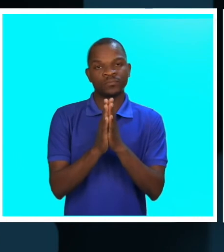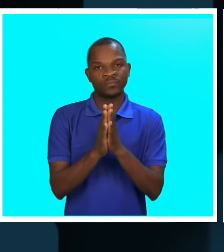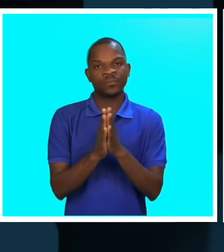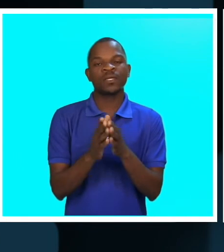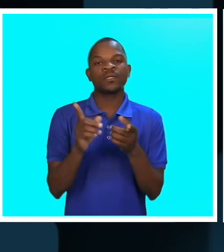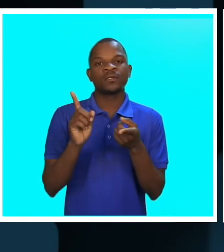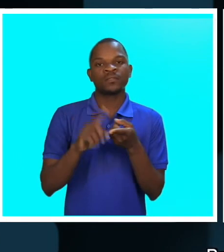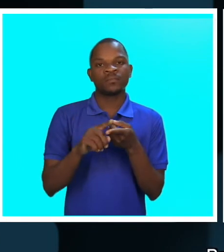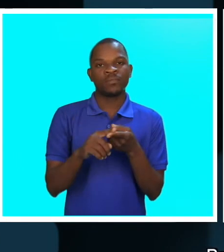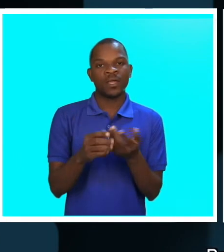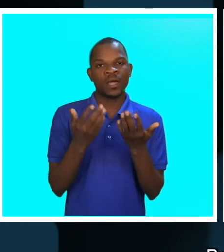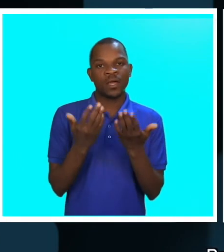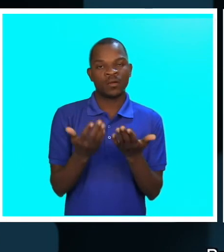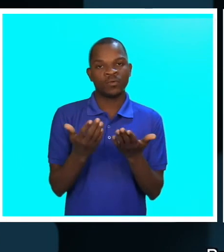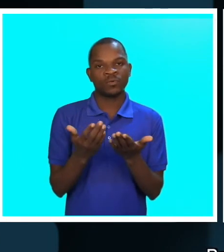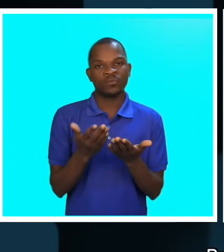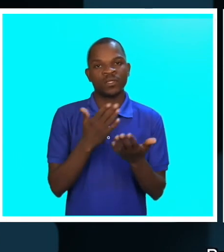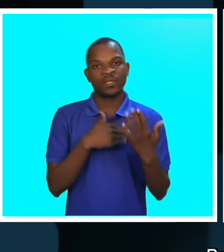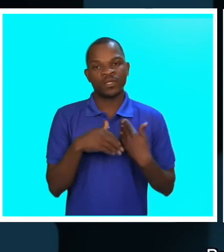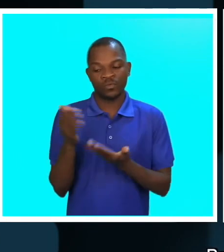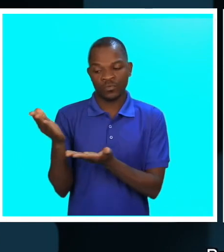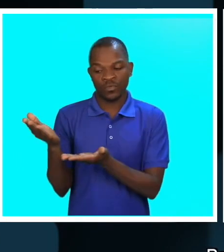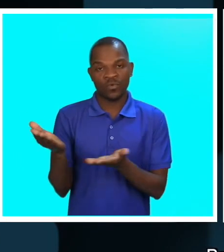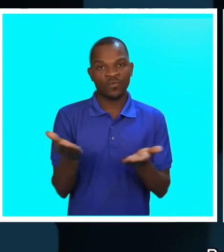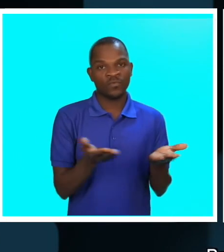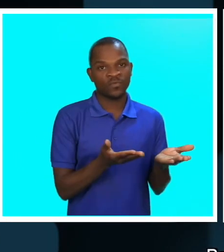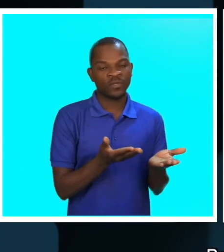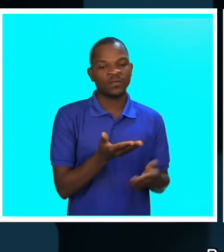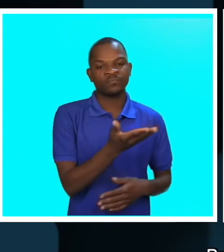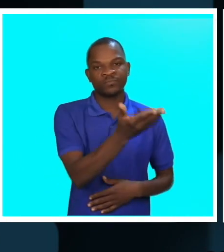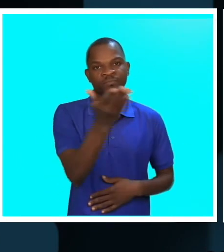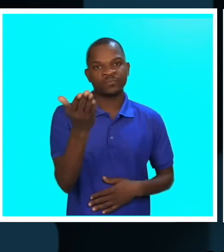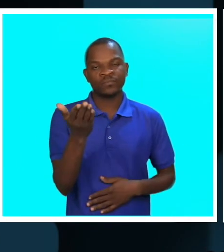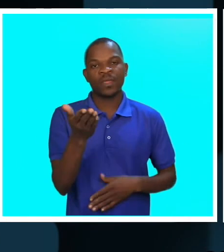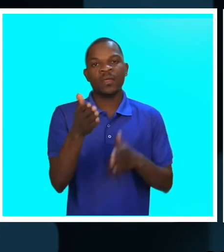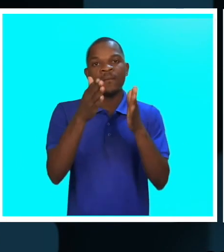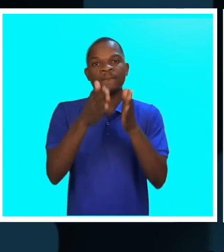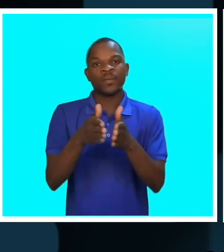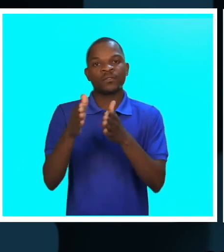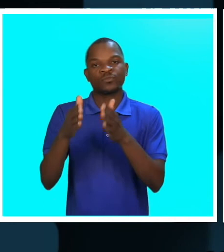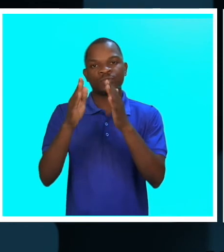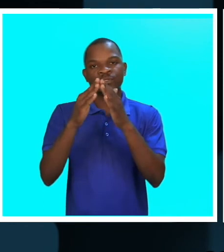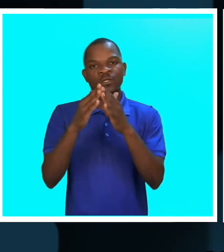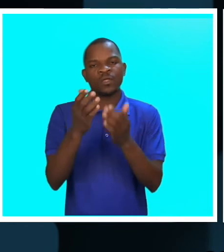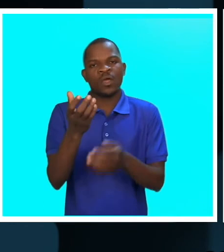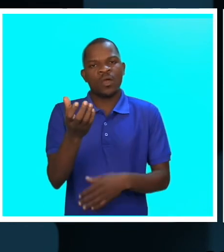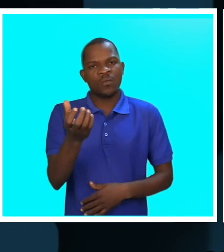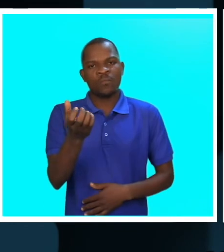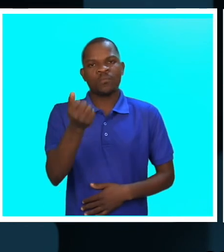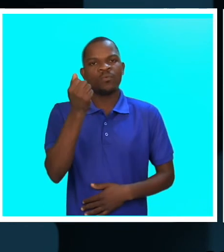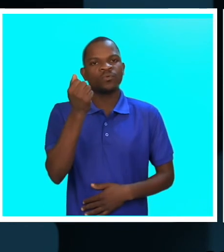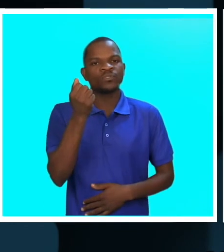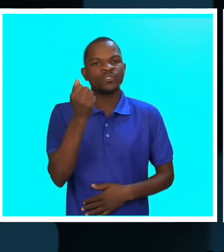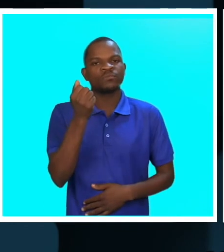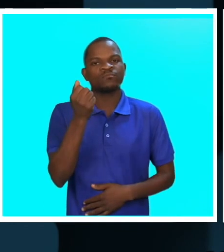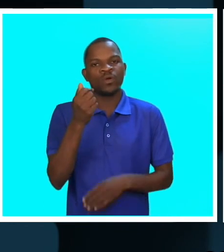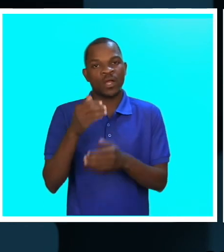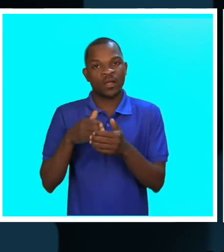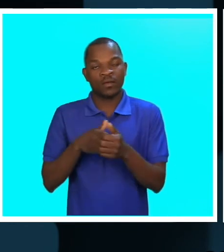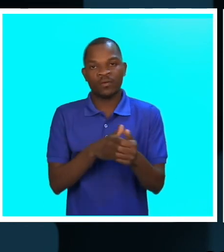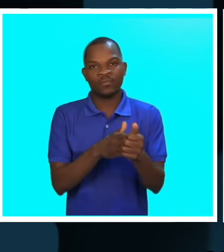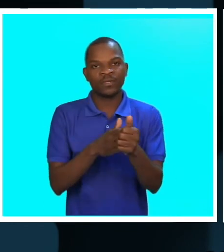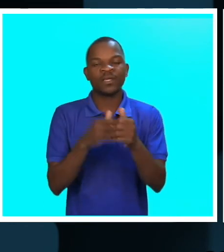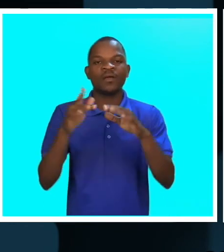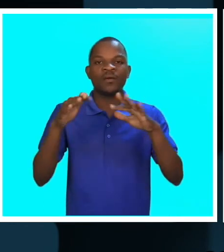obrigado. Já queria convidar o amigo telespectador que nos próximos minutos acompanhe